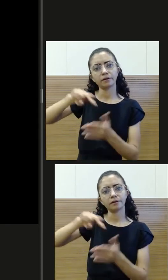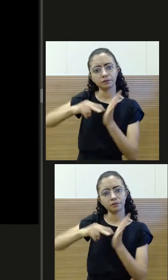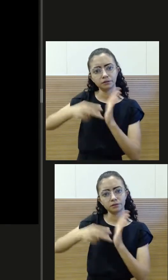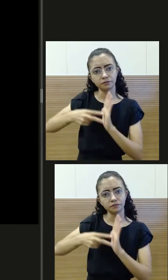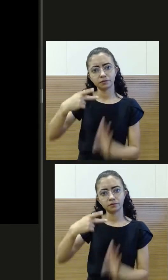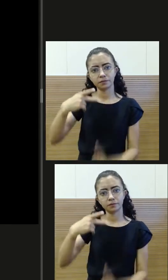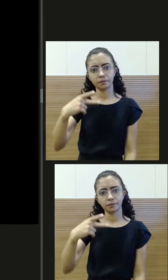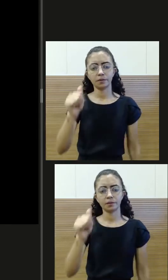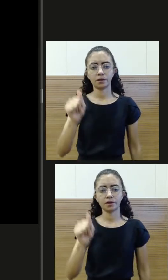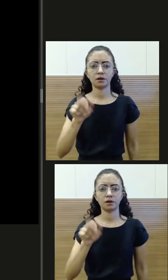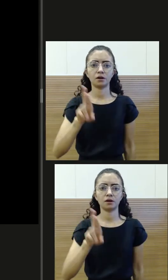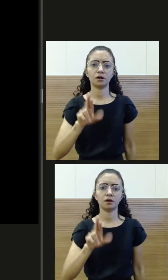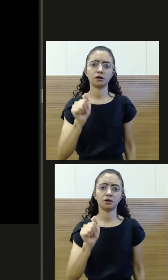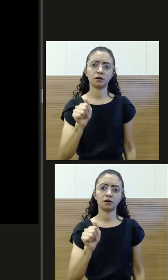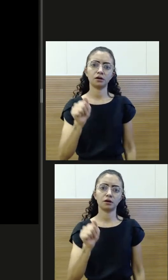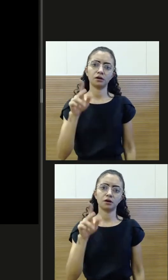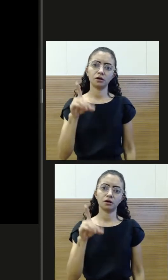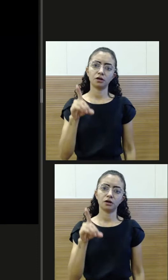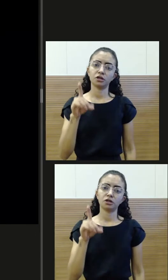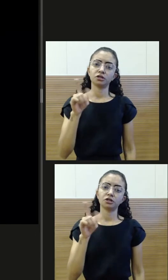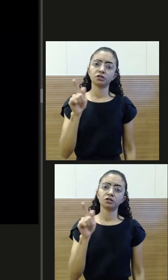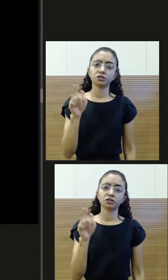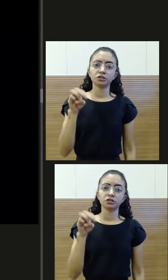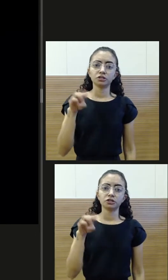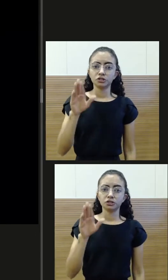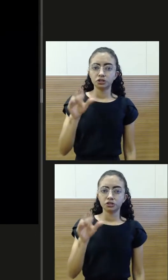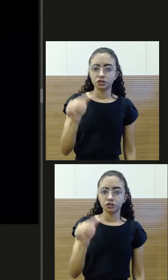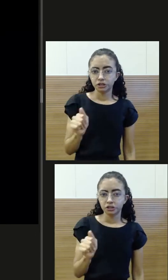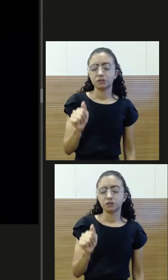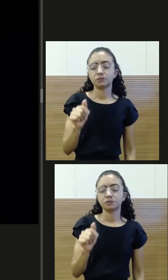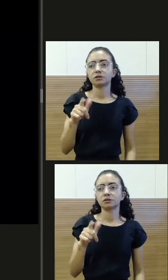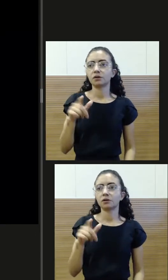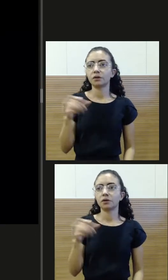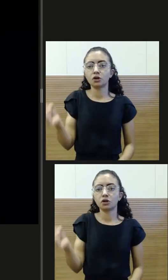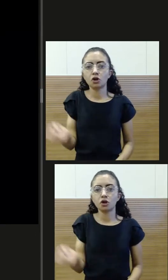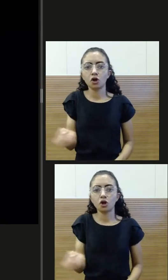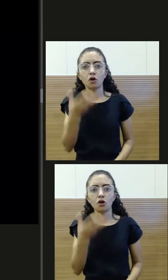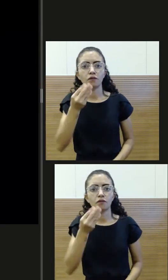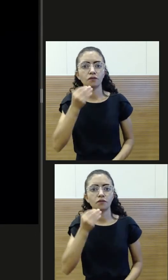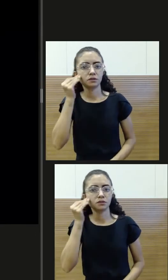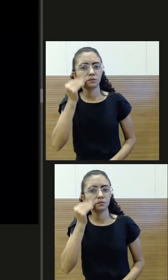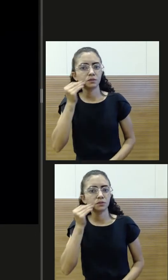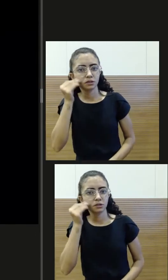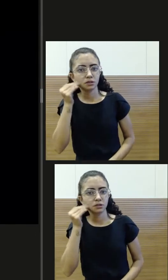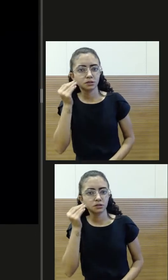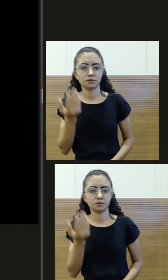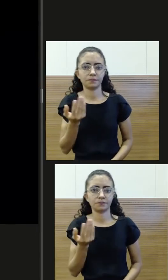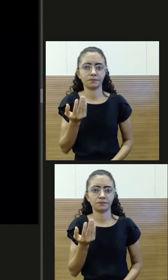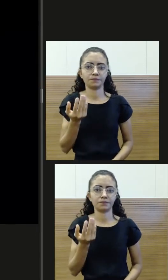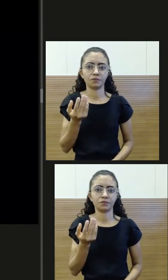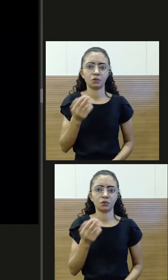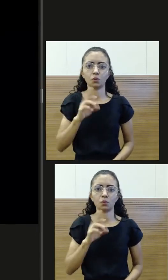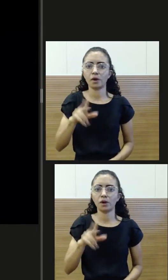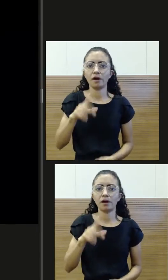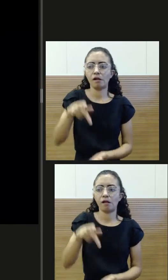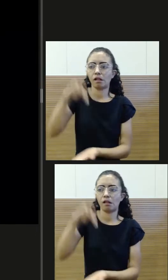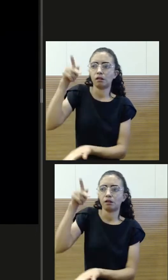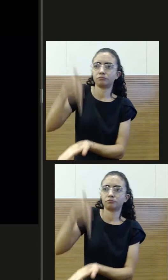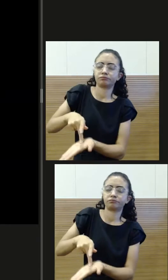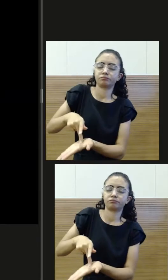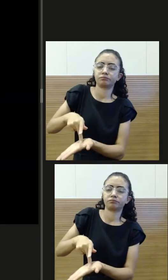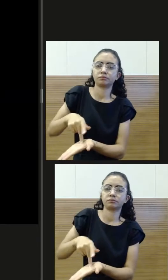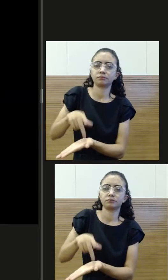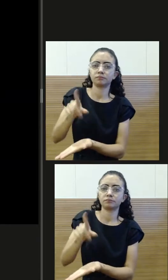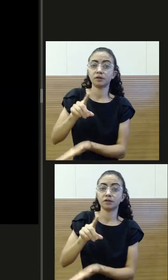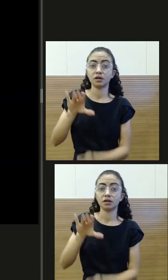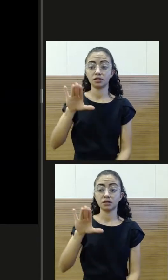experimentações, novas descobertas, experiências. Paradigmas nunca são a verdade. A ciência de